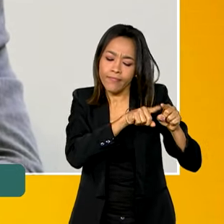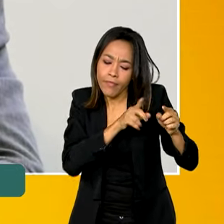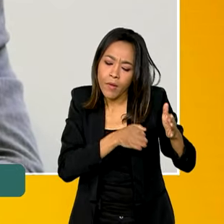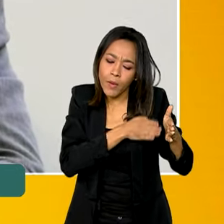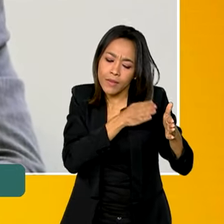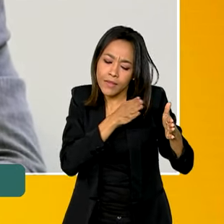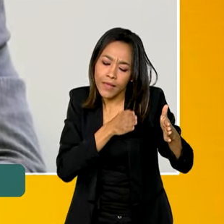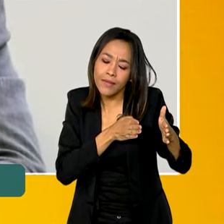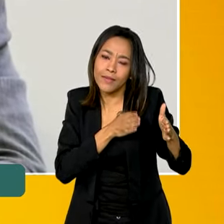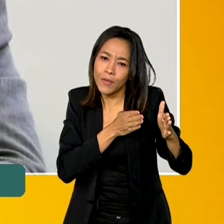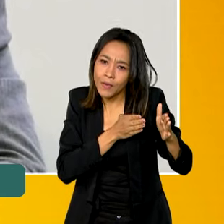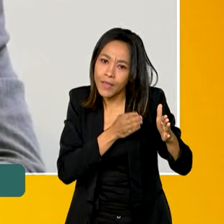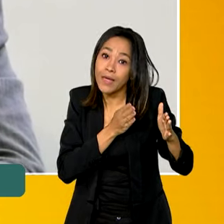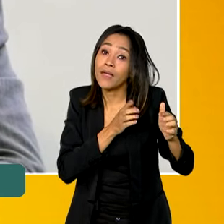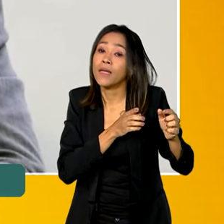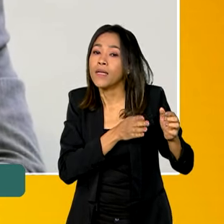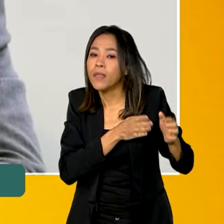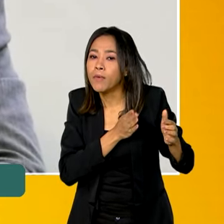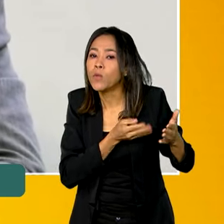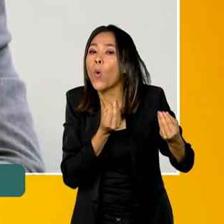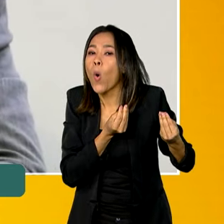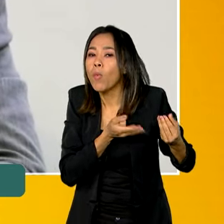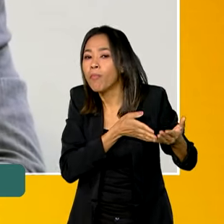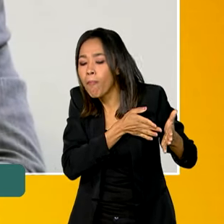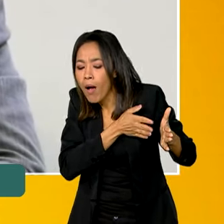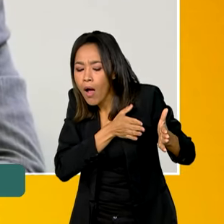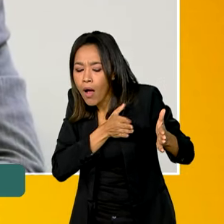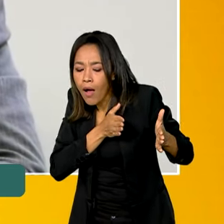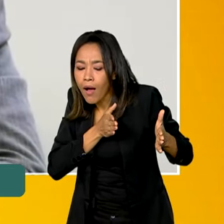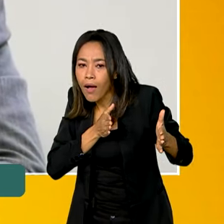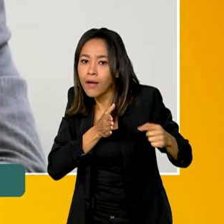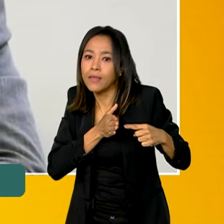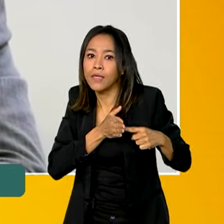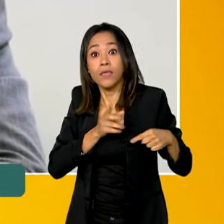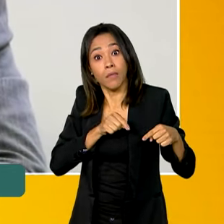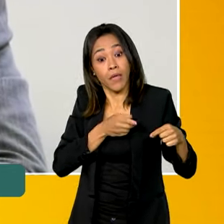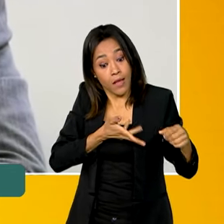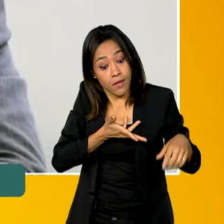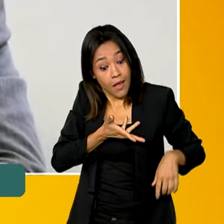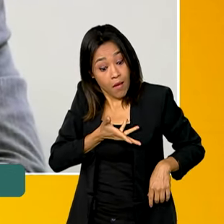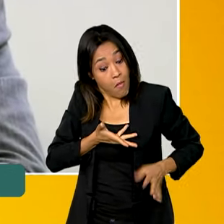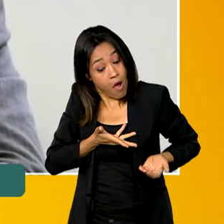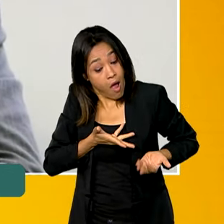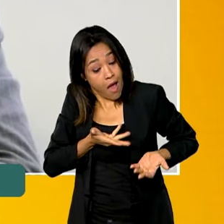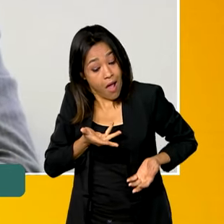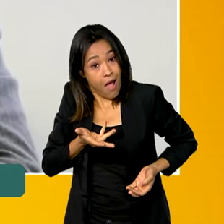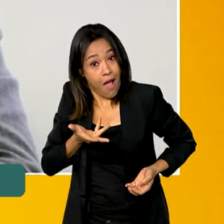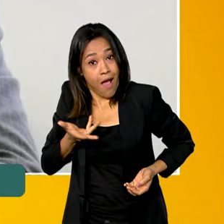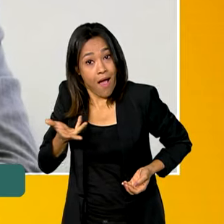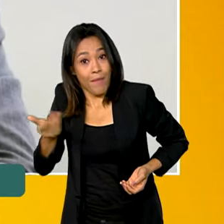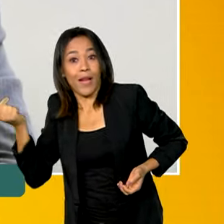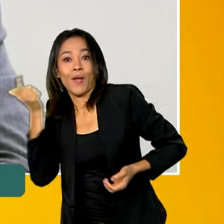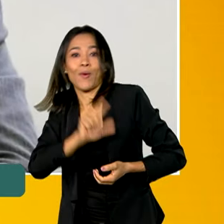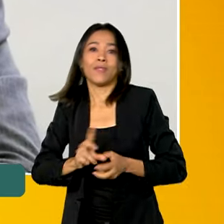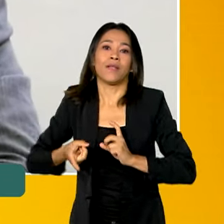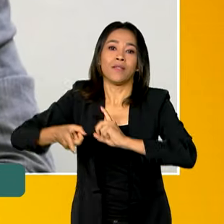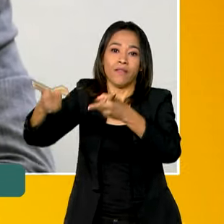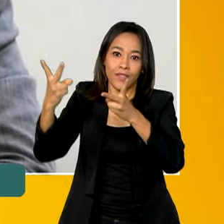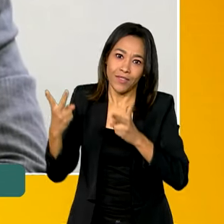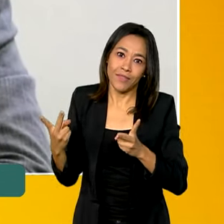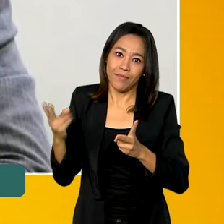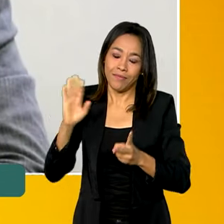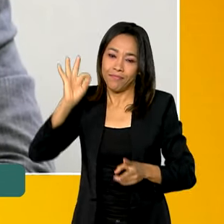da fundação e dos primeiros passos como a gente precisa acelerar essas startups para que elas alcancem o mercado mais rápido